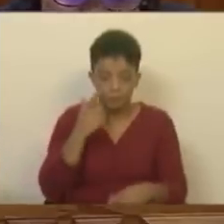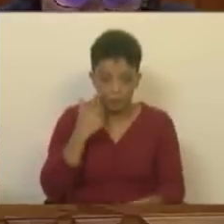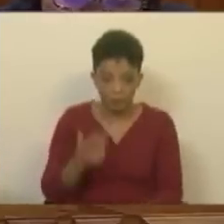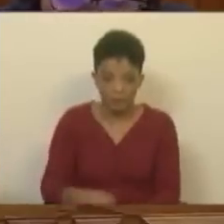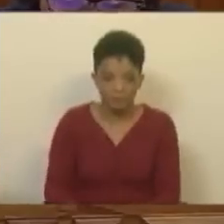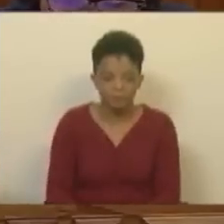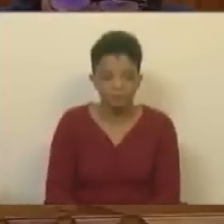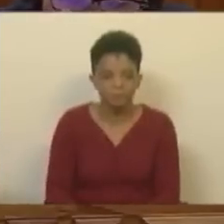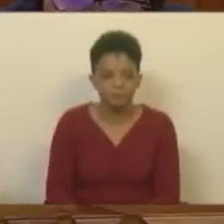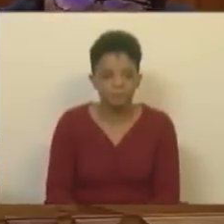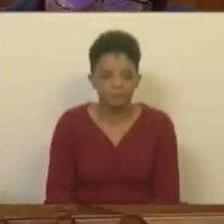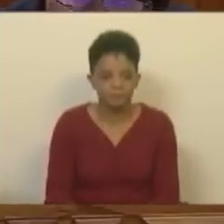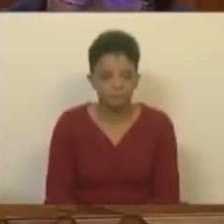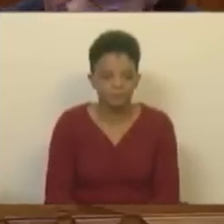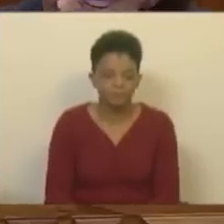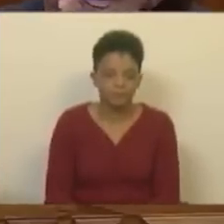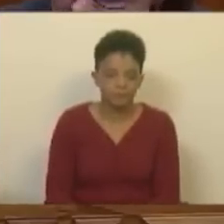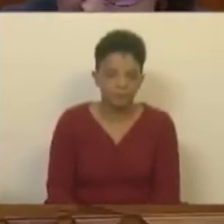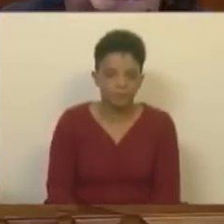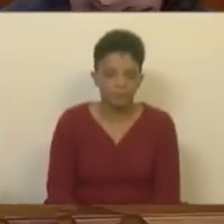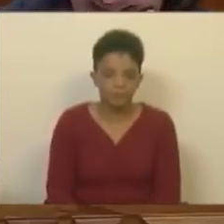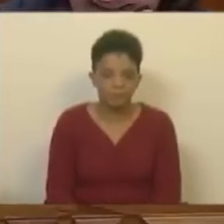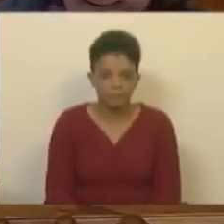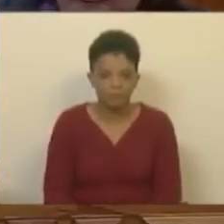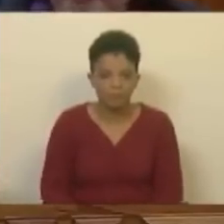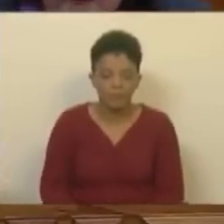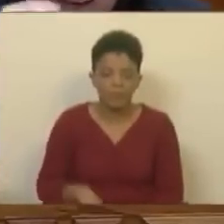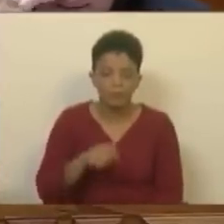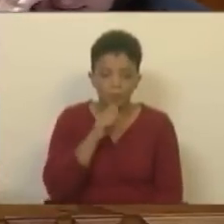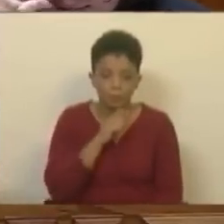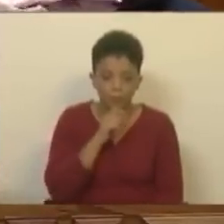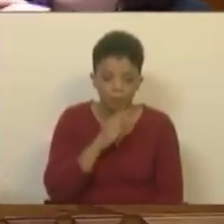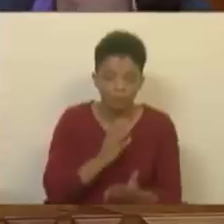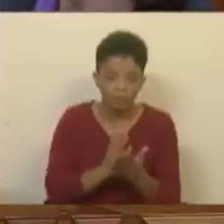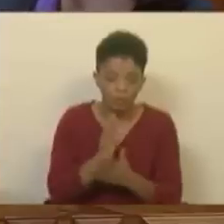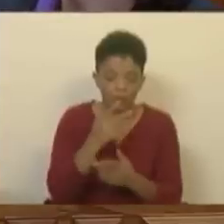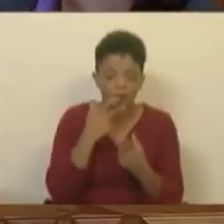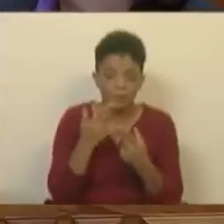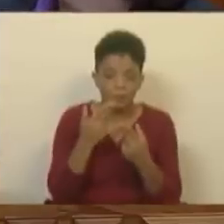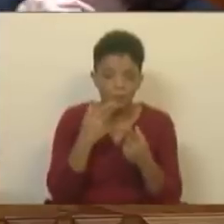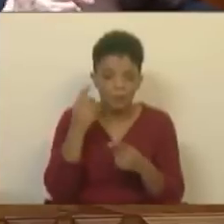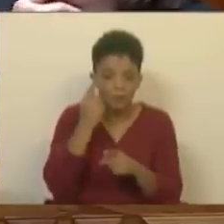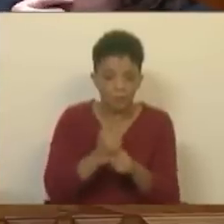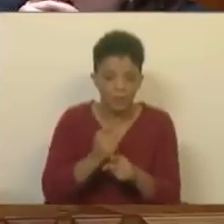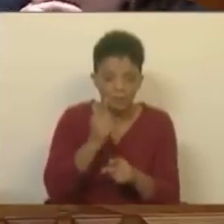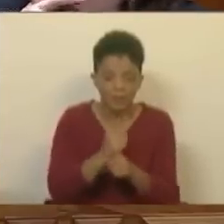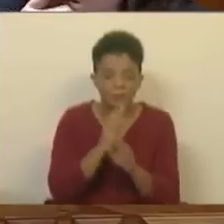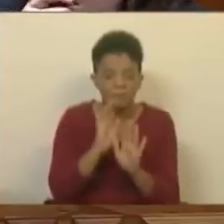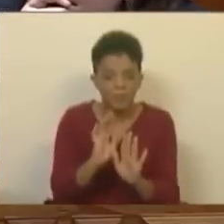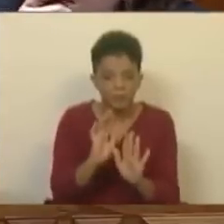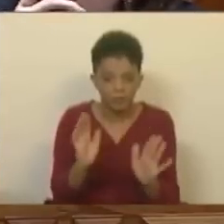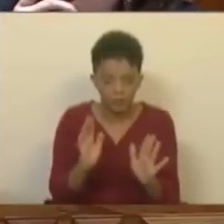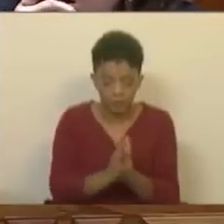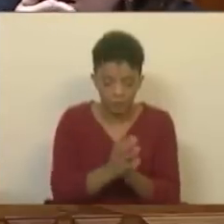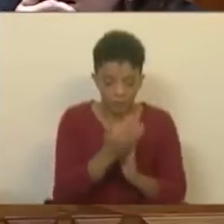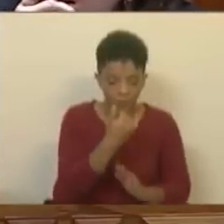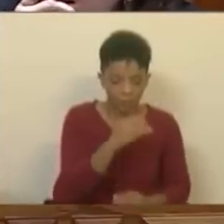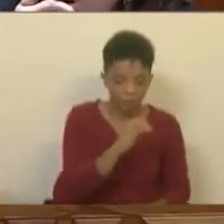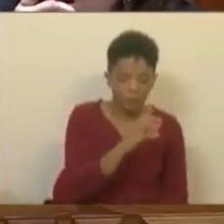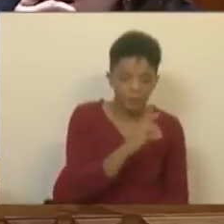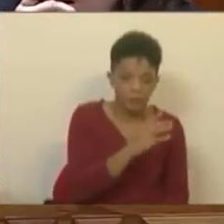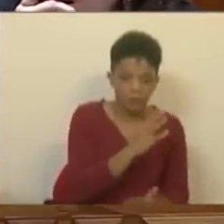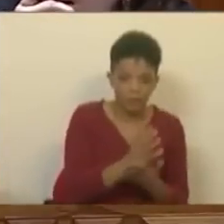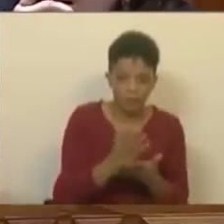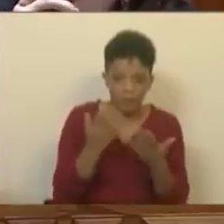nós podemos continuarmos a materizar agora vejamos o seguinte quer dizer de 2016